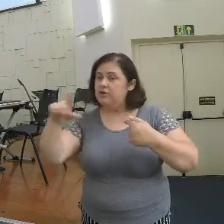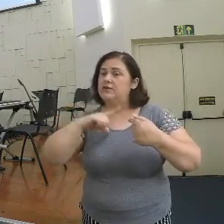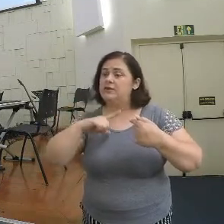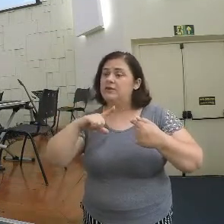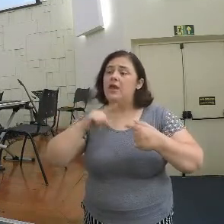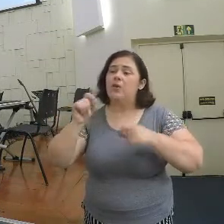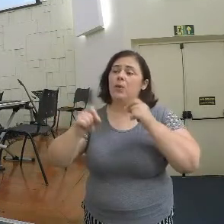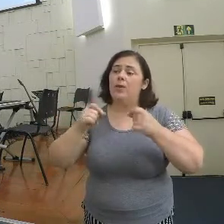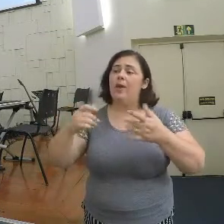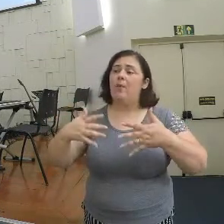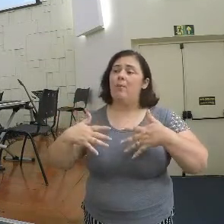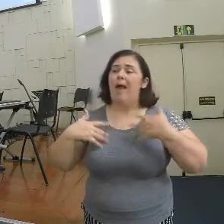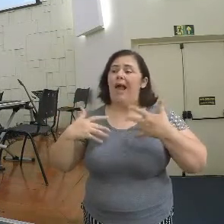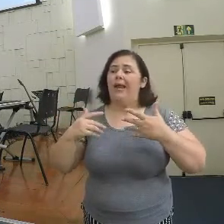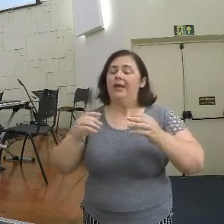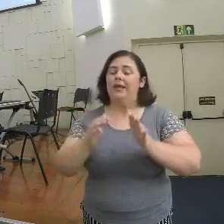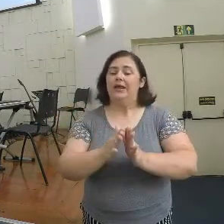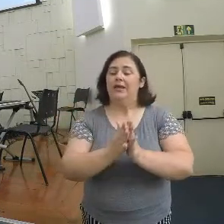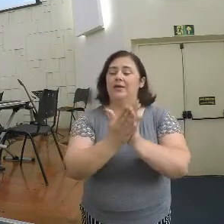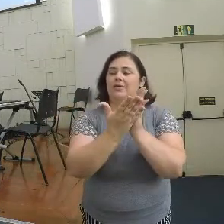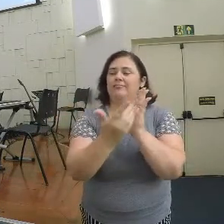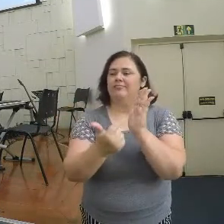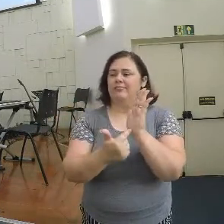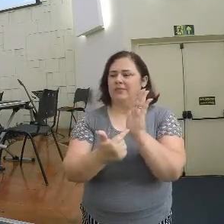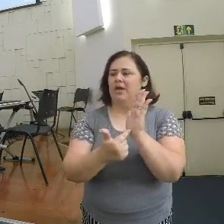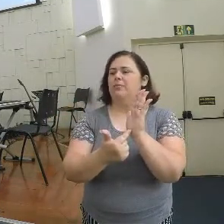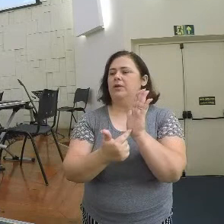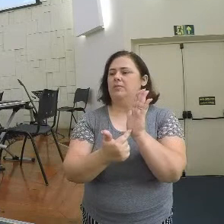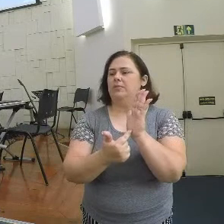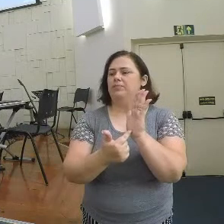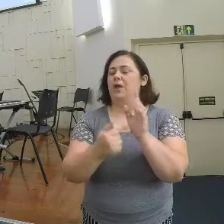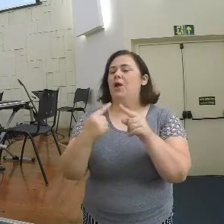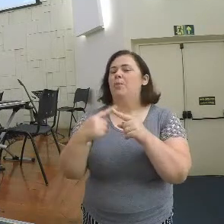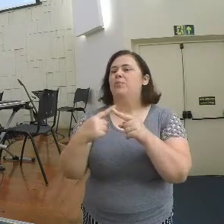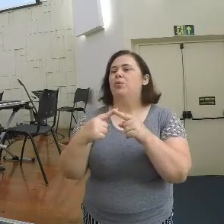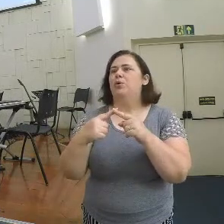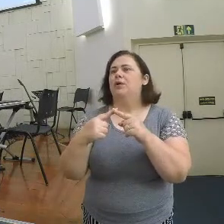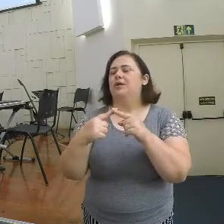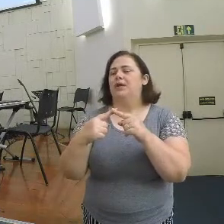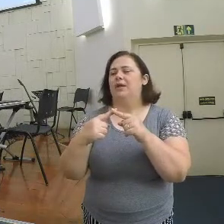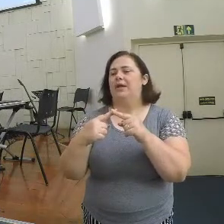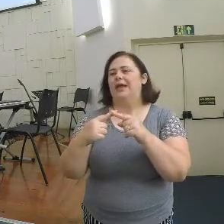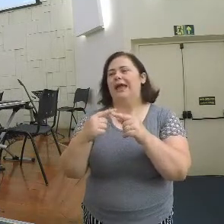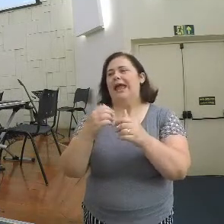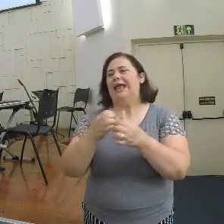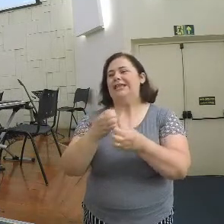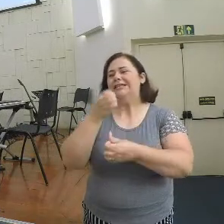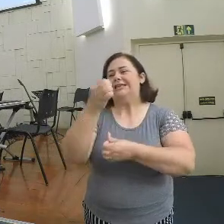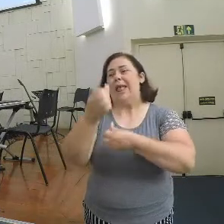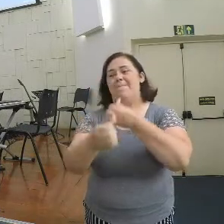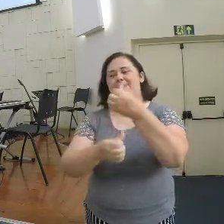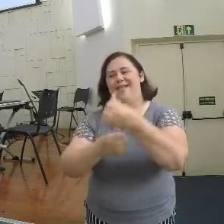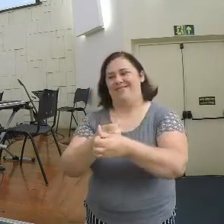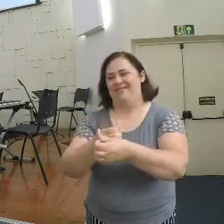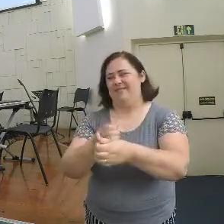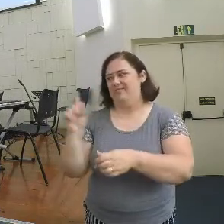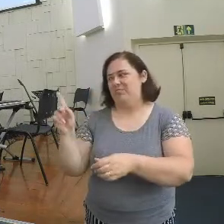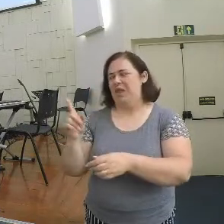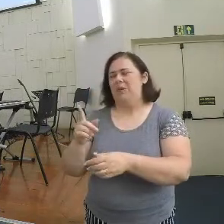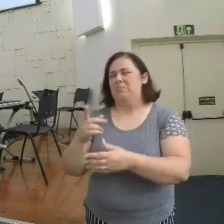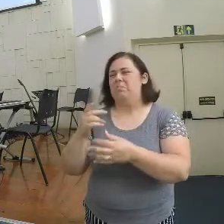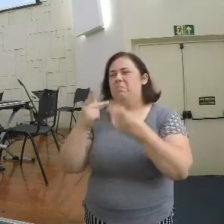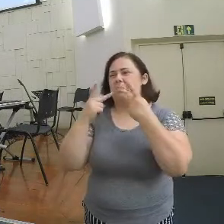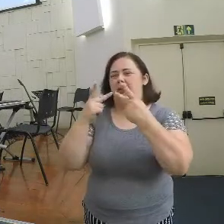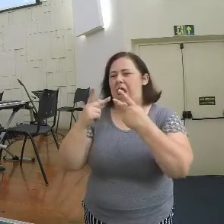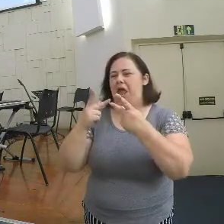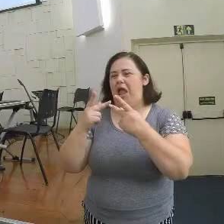pregação semestral que faço sobre esse tema. Só no próximo semestre eu voltarei a falar sobre isso. Gênesis 14, versículo